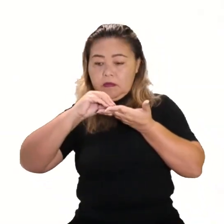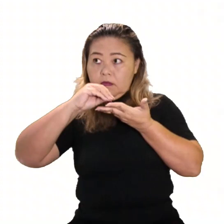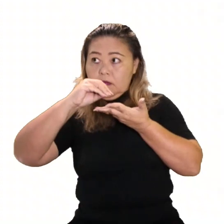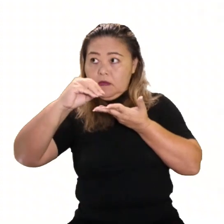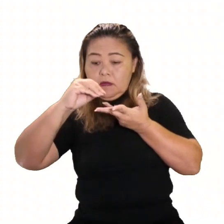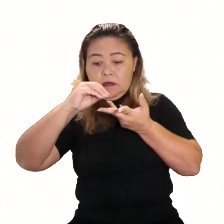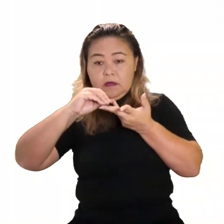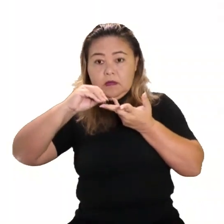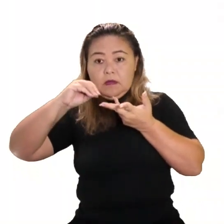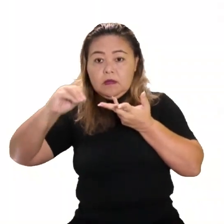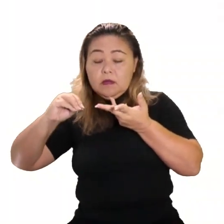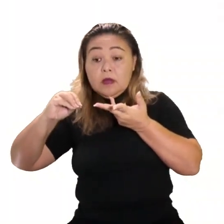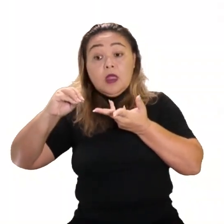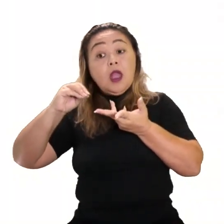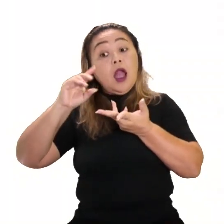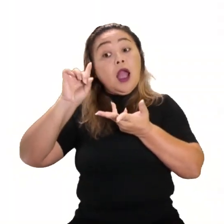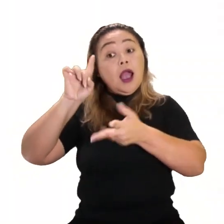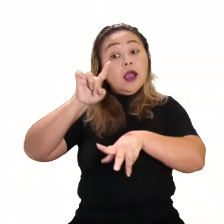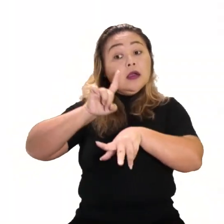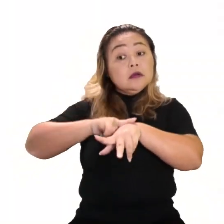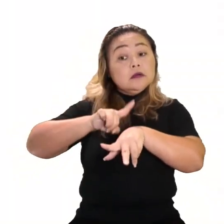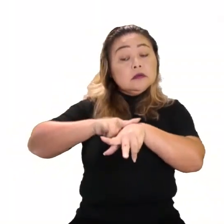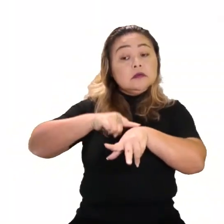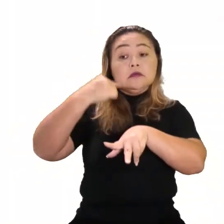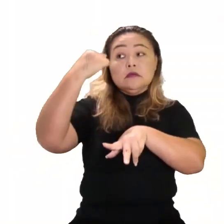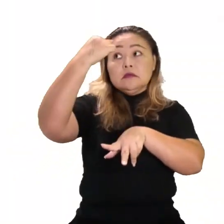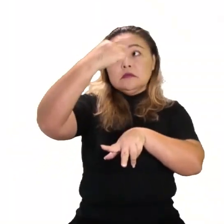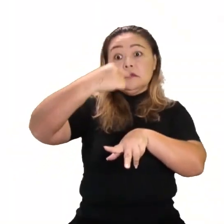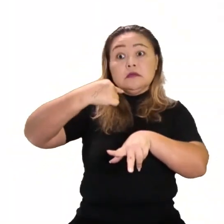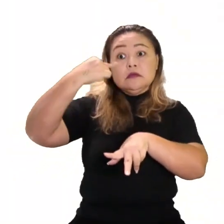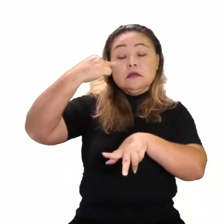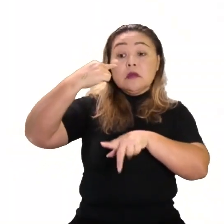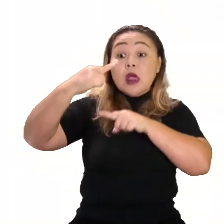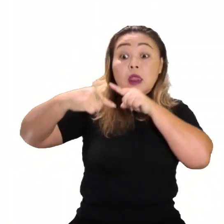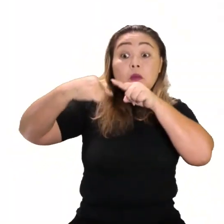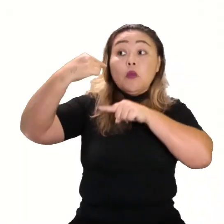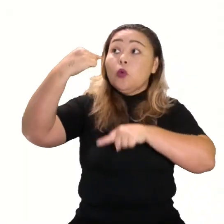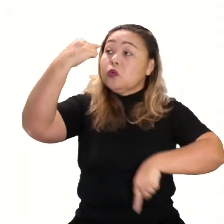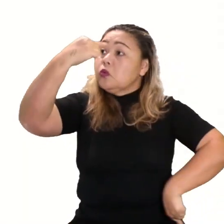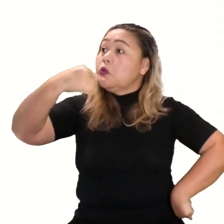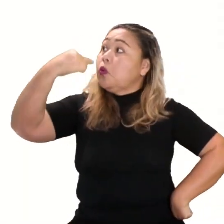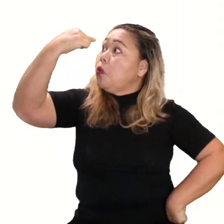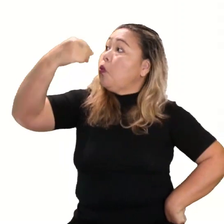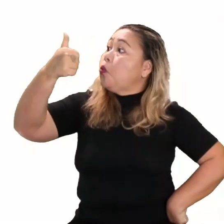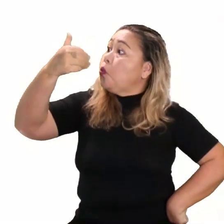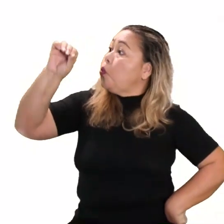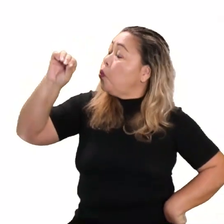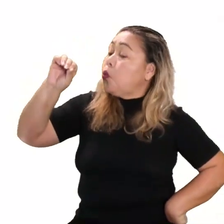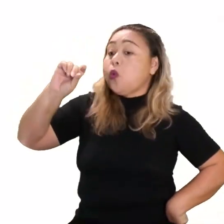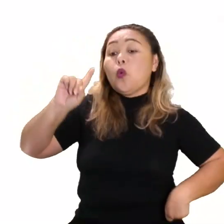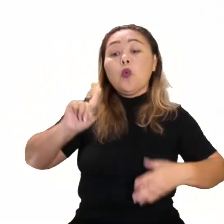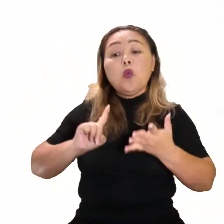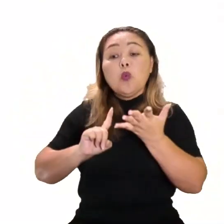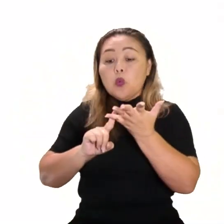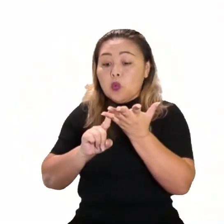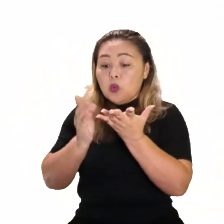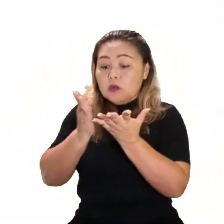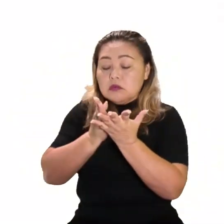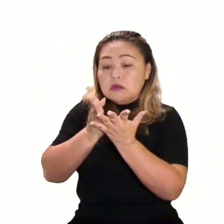em 2 a cada hora. Após 10 horas, qual será o número